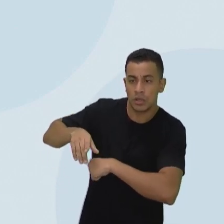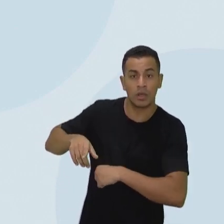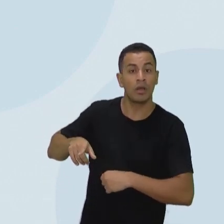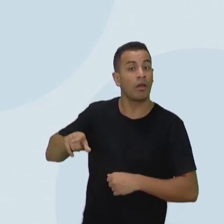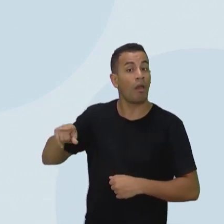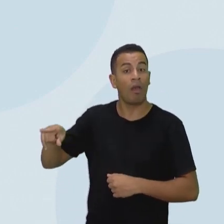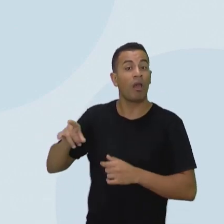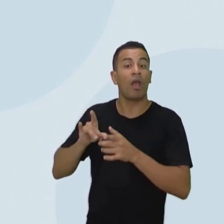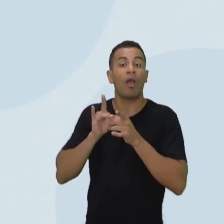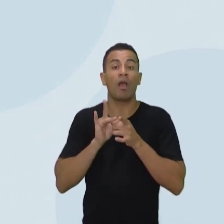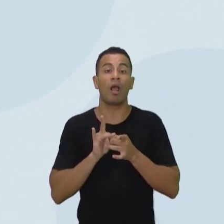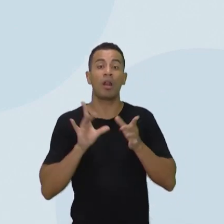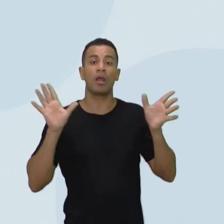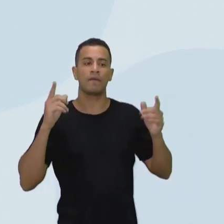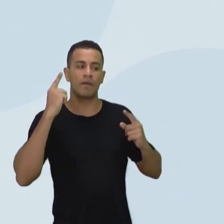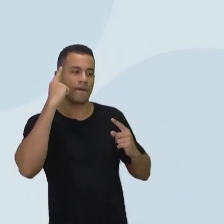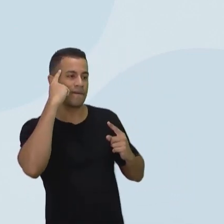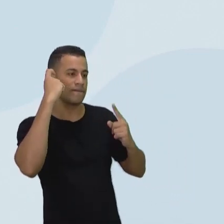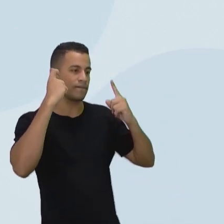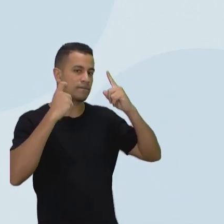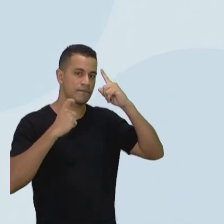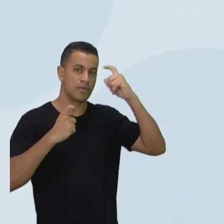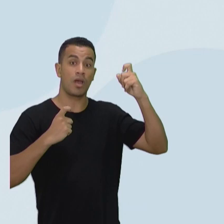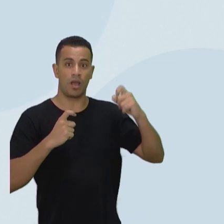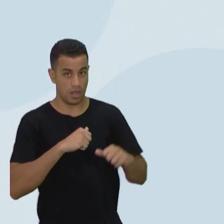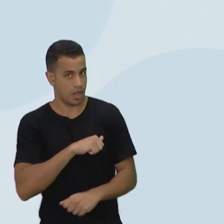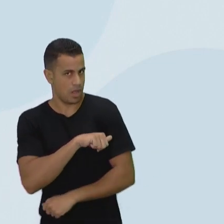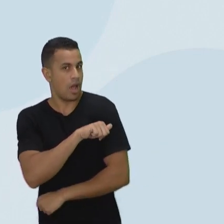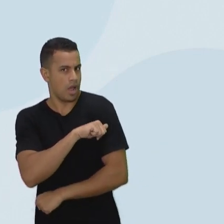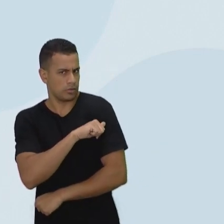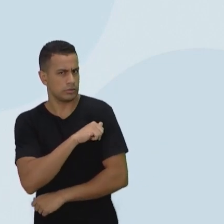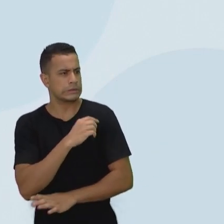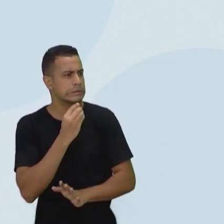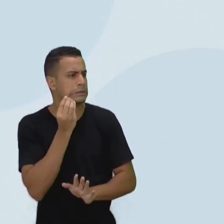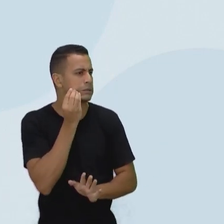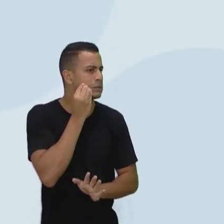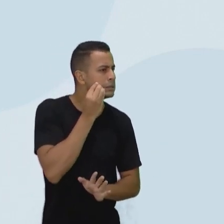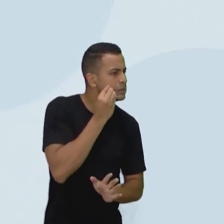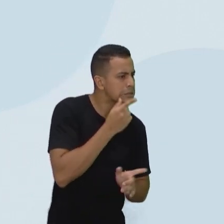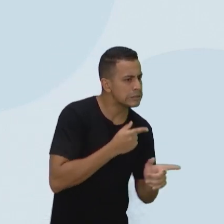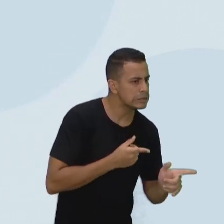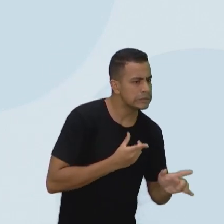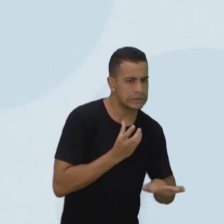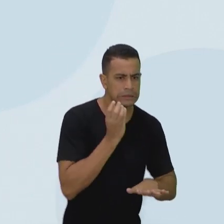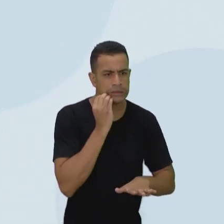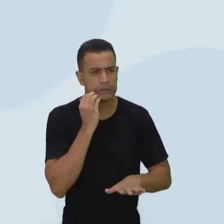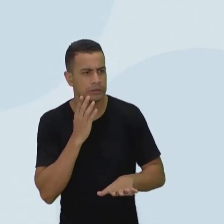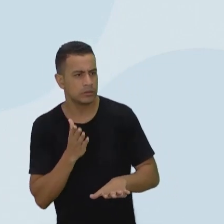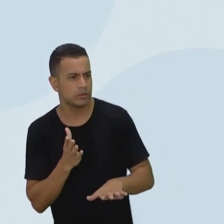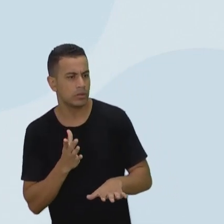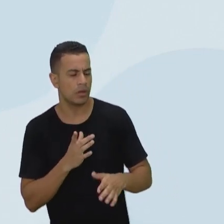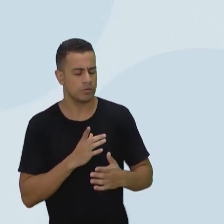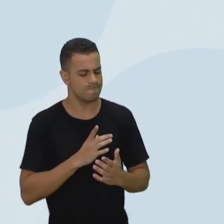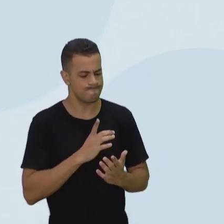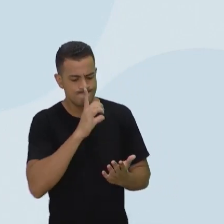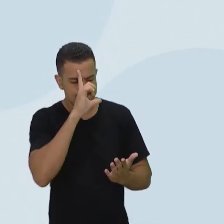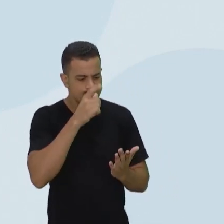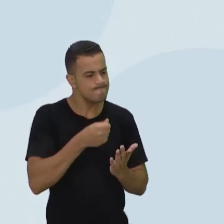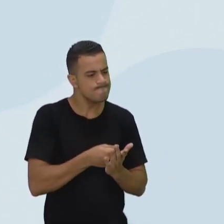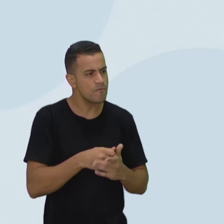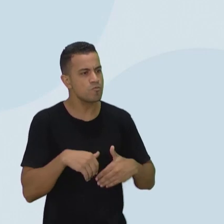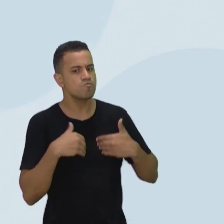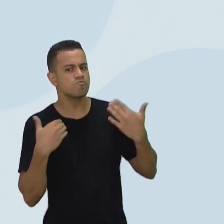poder criar, para poder experimentar, para poder tomar suas decisões dentro desse desenho, desse